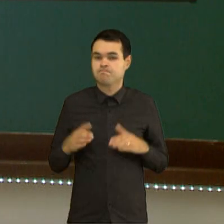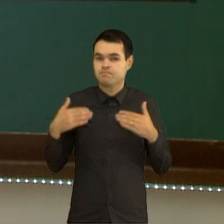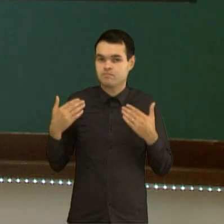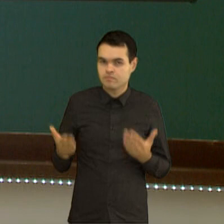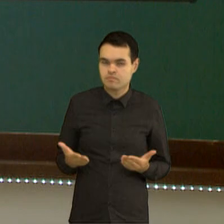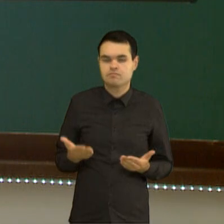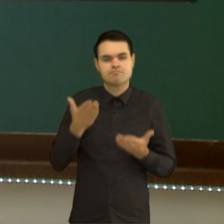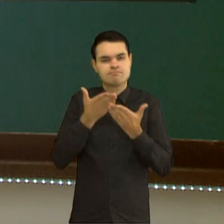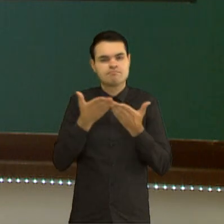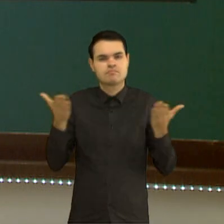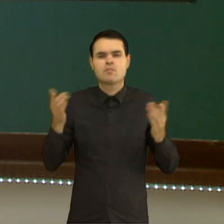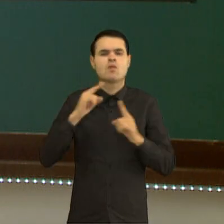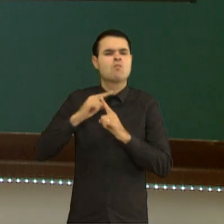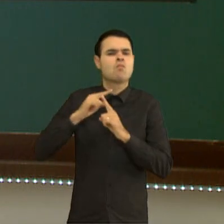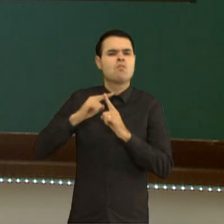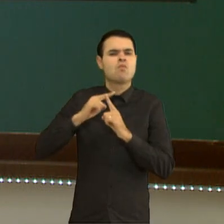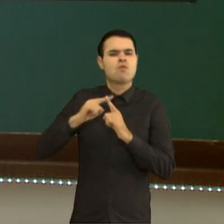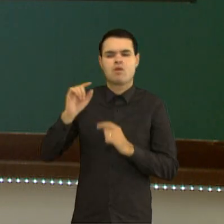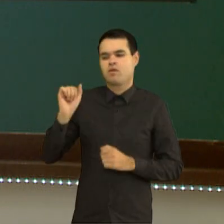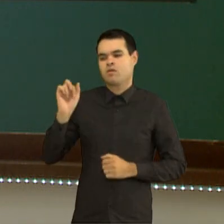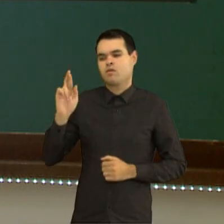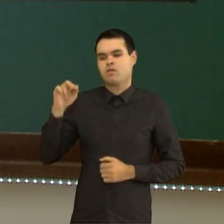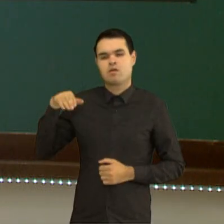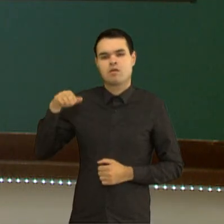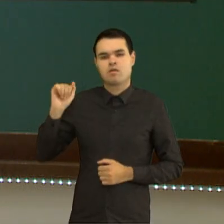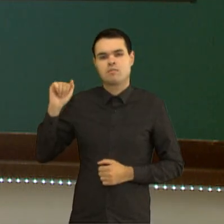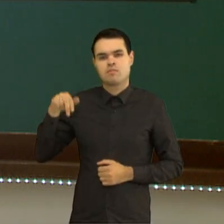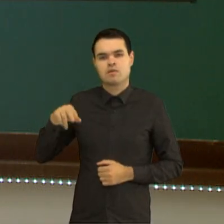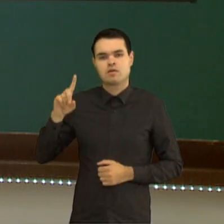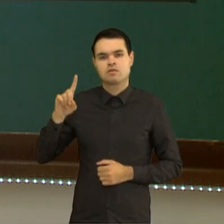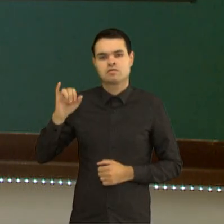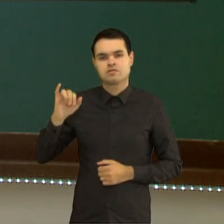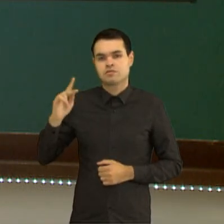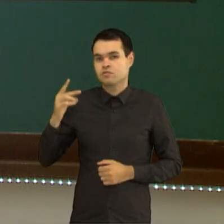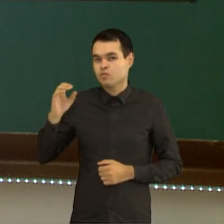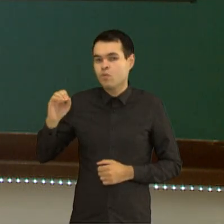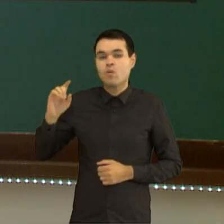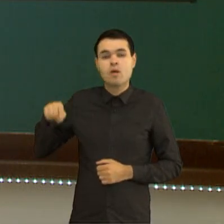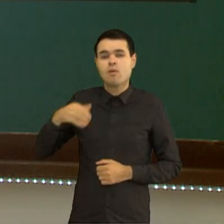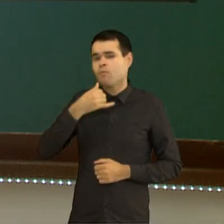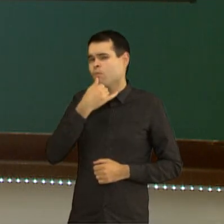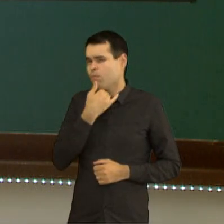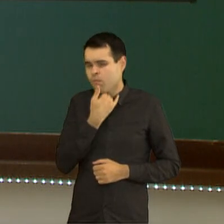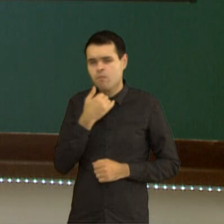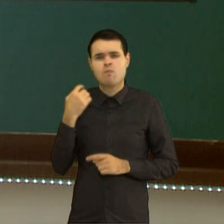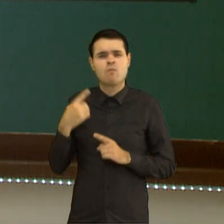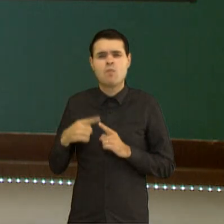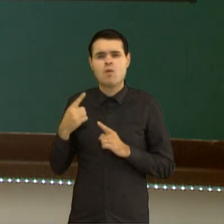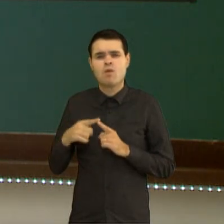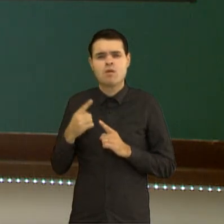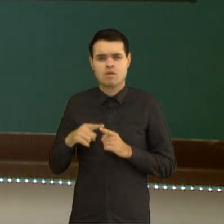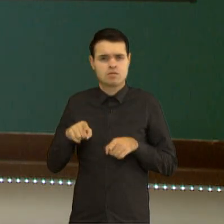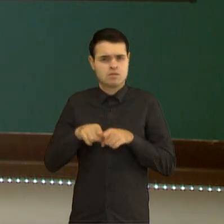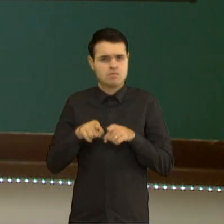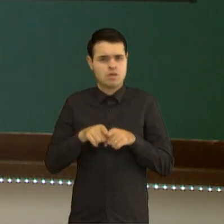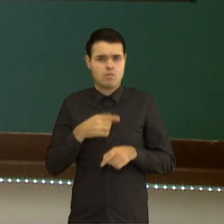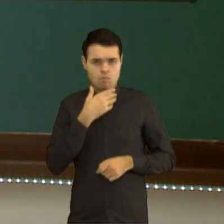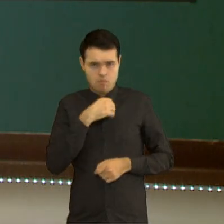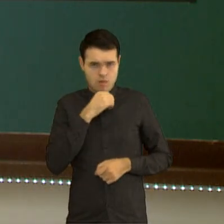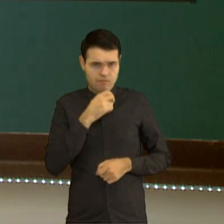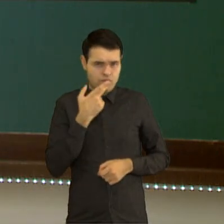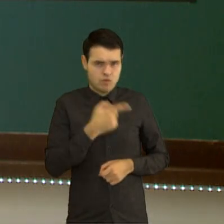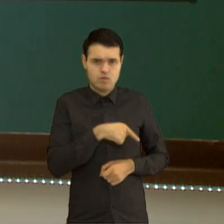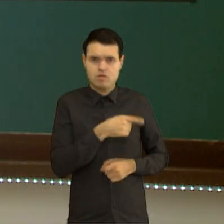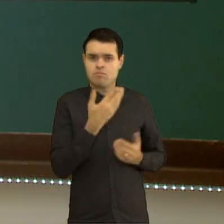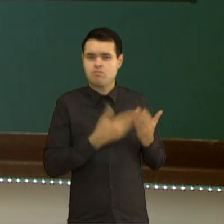Então, estudantes, por que será que Armandinho estava triste? E por que o seu pai disse que ele não perdeu a humanidade? Vamos lá?